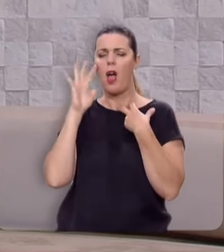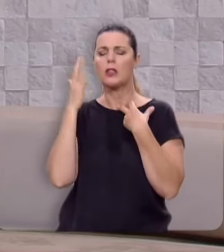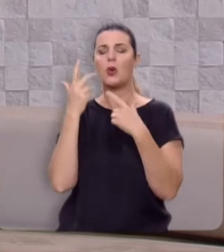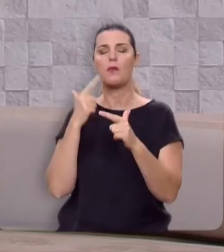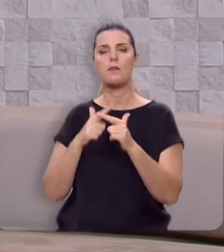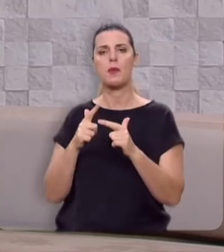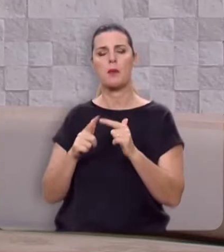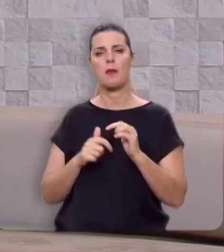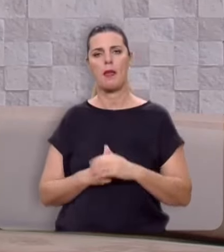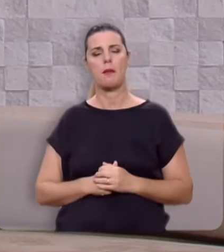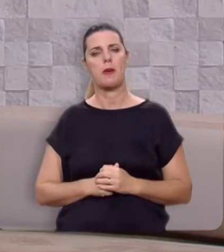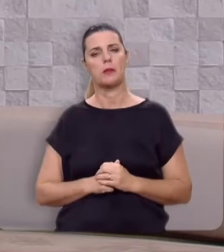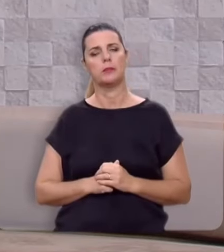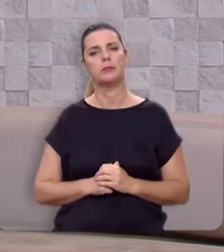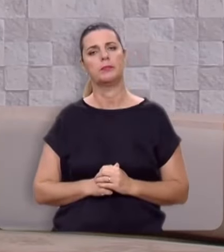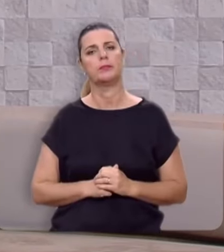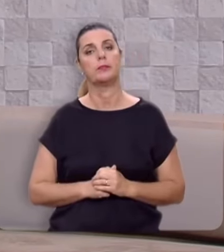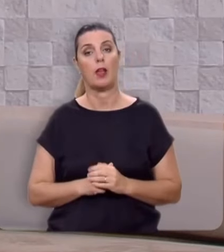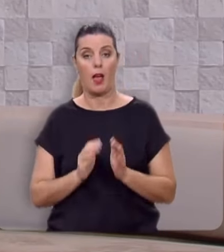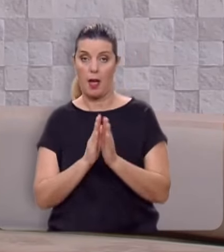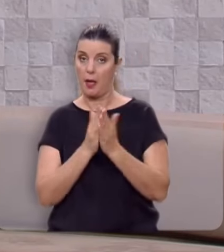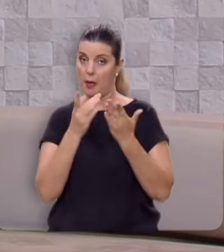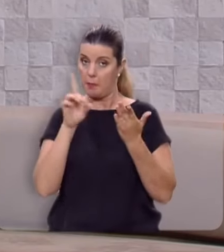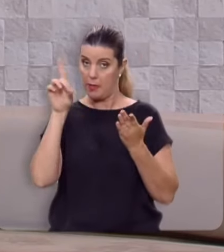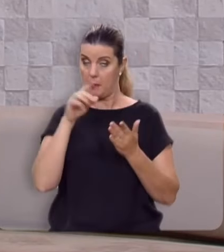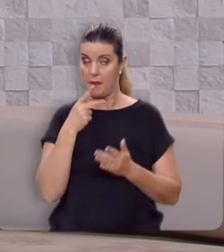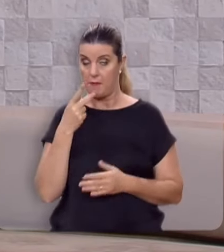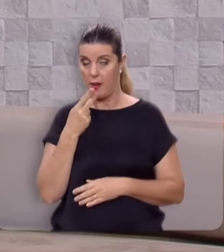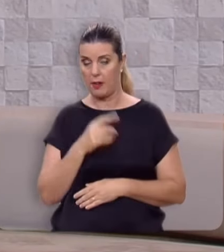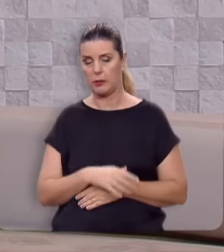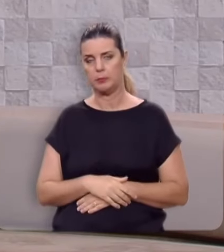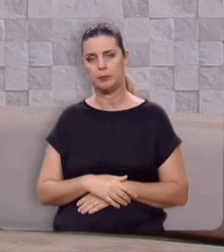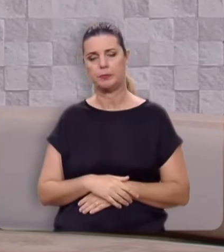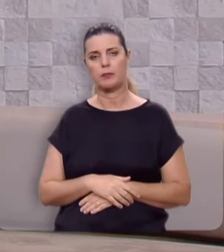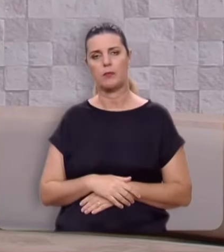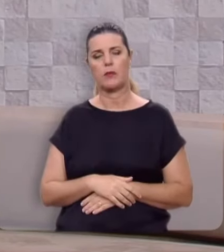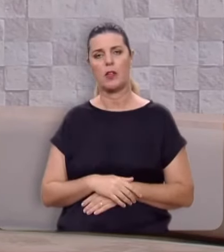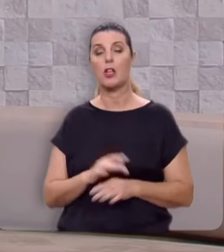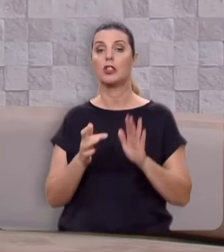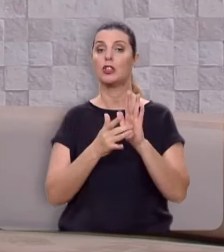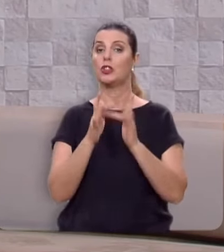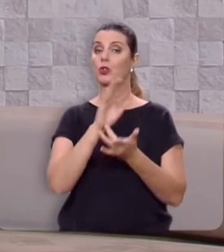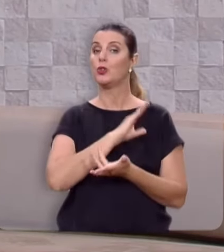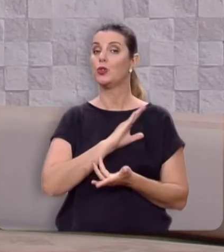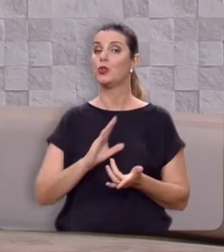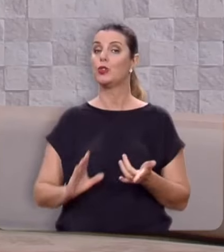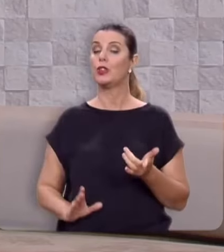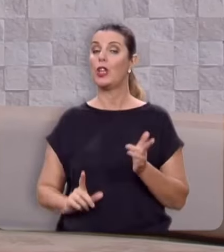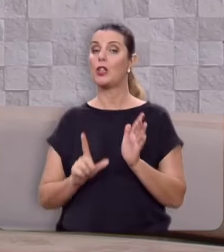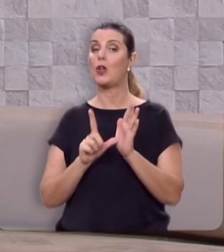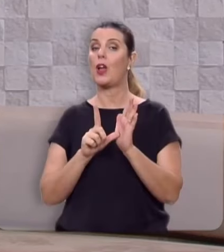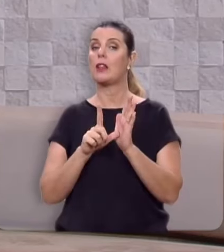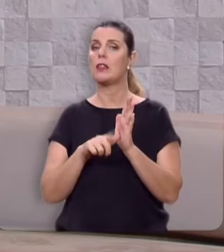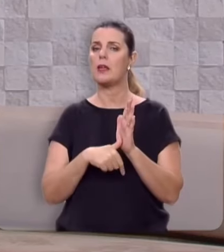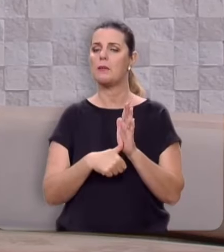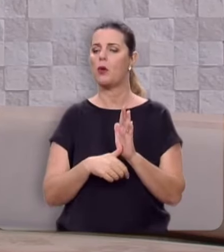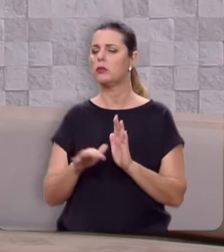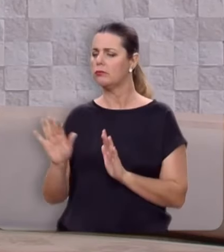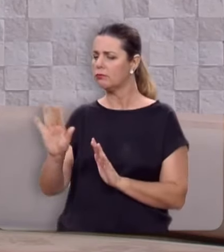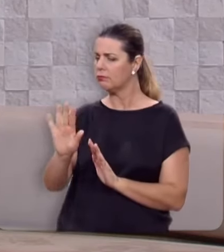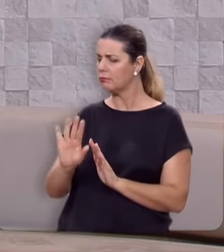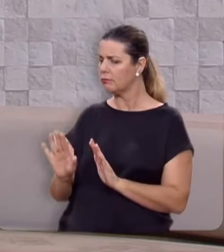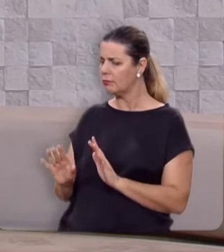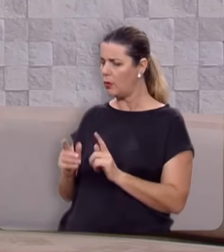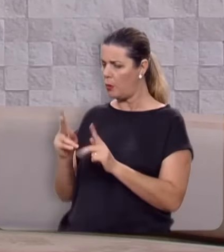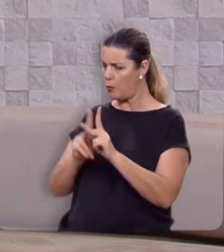o problema. Diz a Bíblia que o Senhor Jesus Cristo, depois de despedir da multidão, sobe para